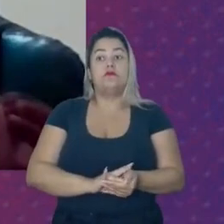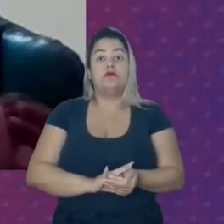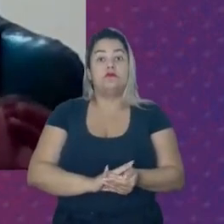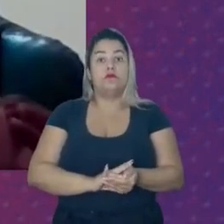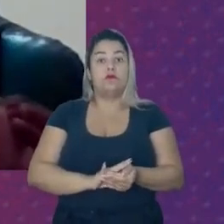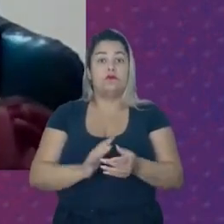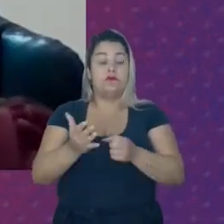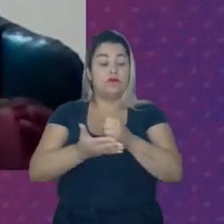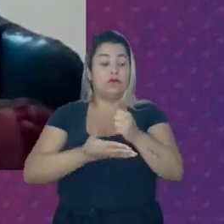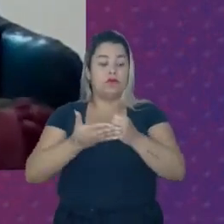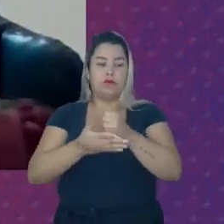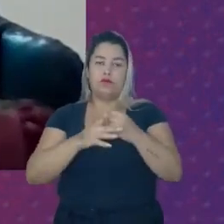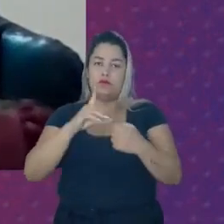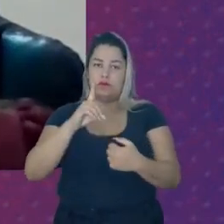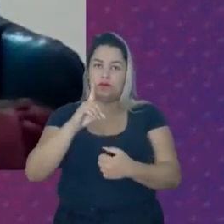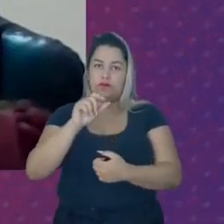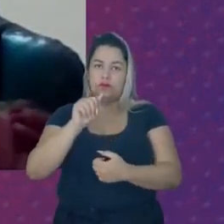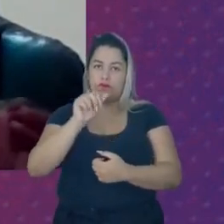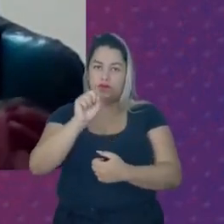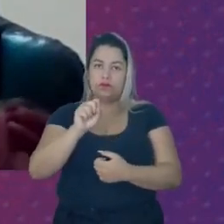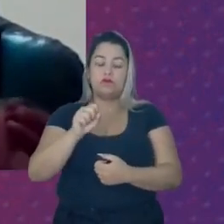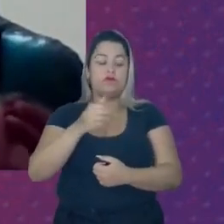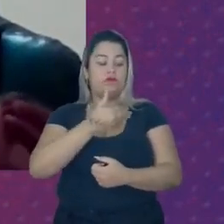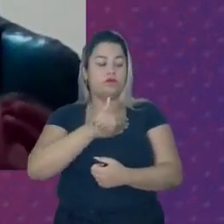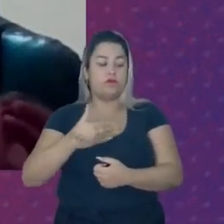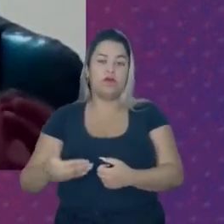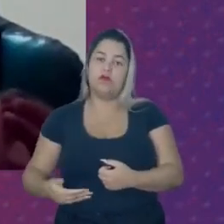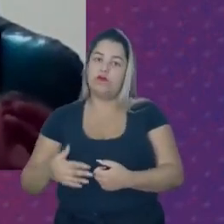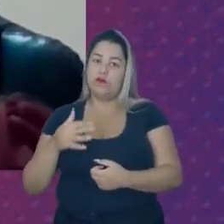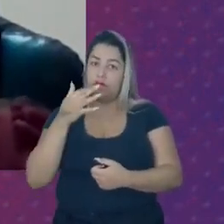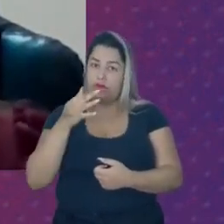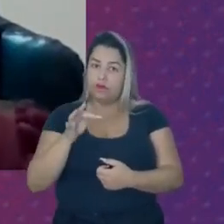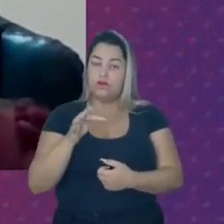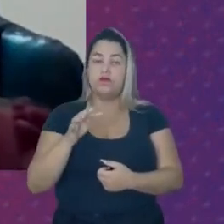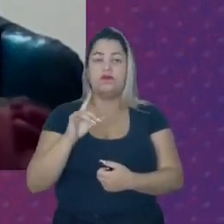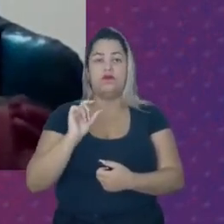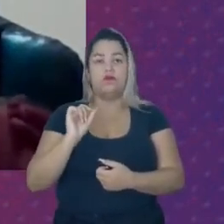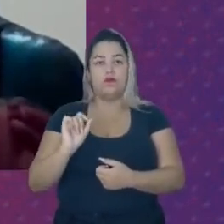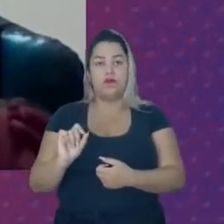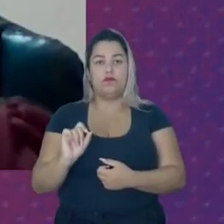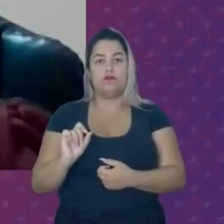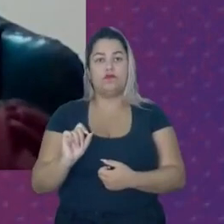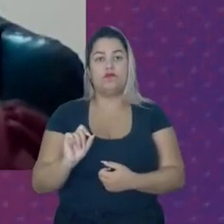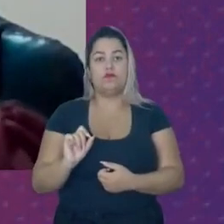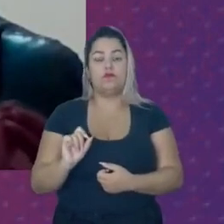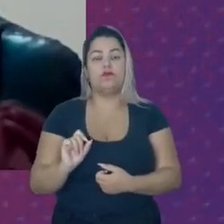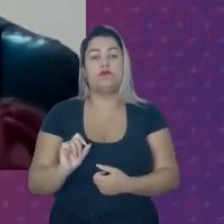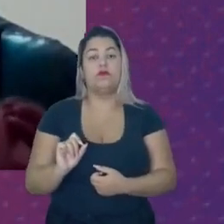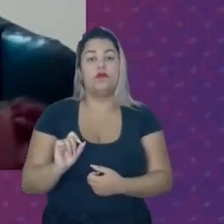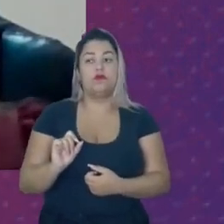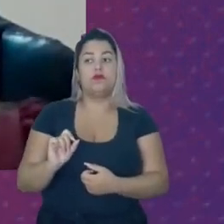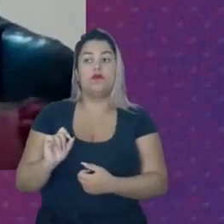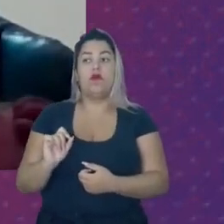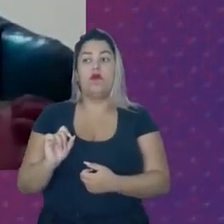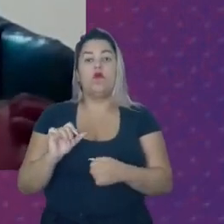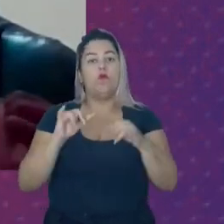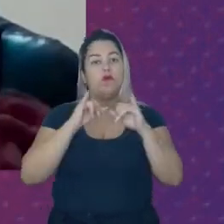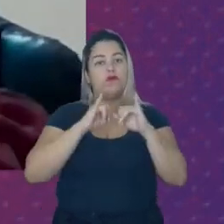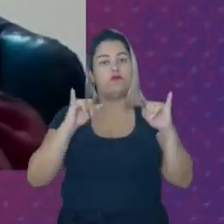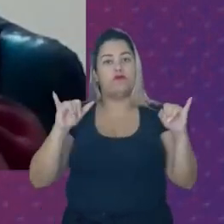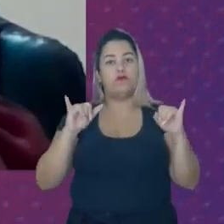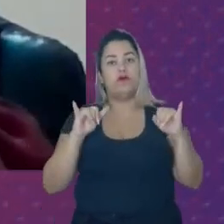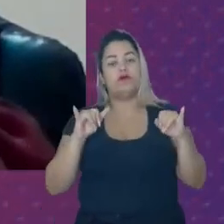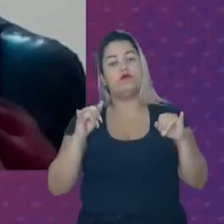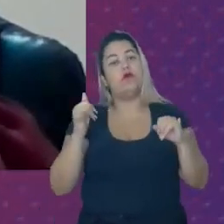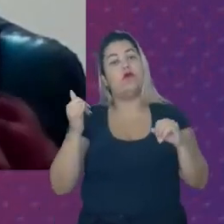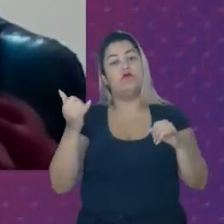base de dados que o governo federal se utiliza, né, de uma forma em que uma informação dada aqui